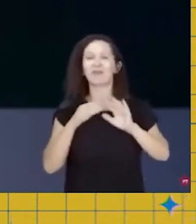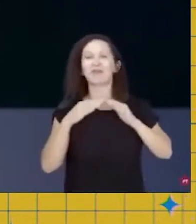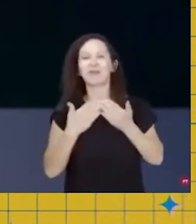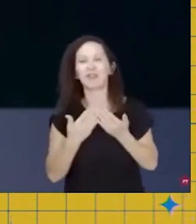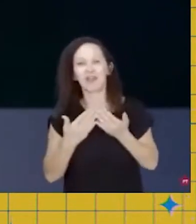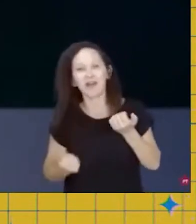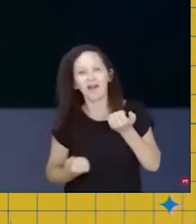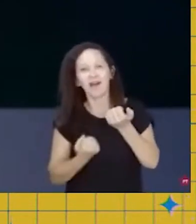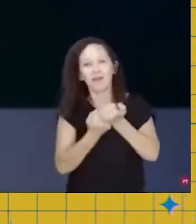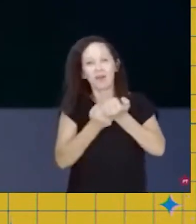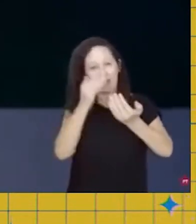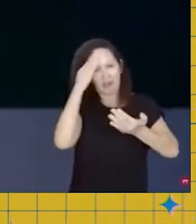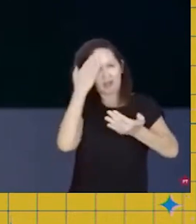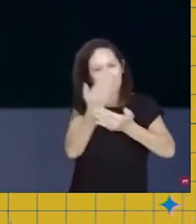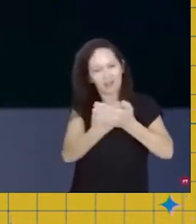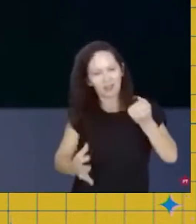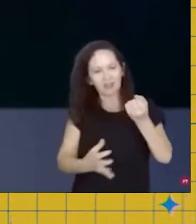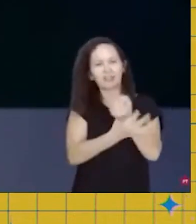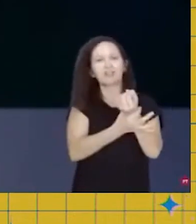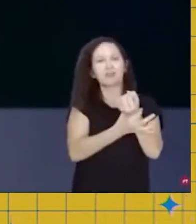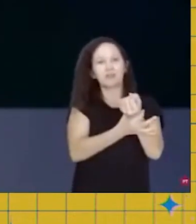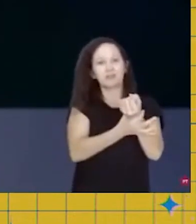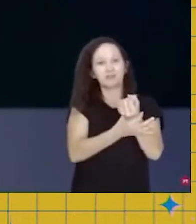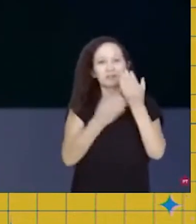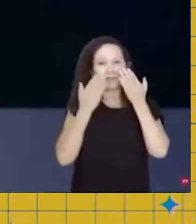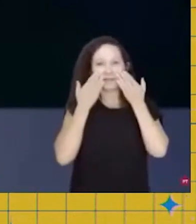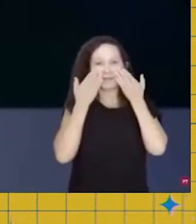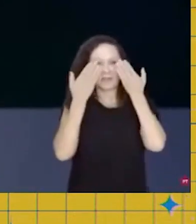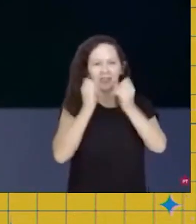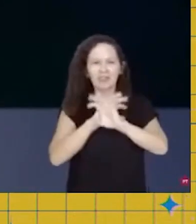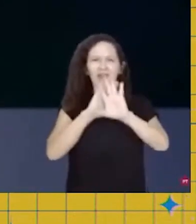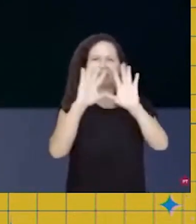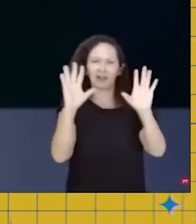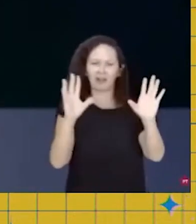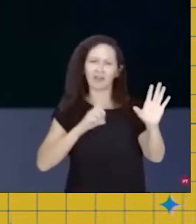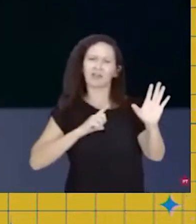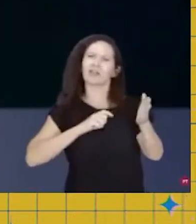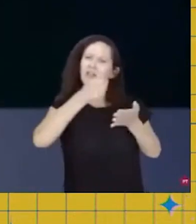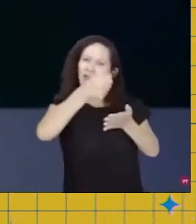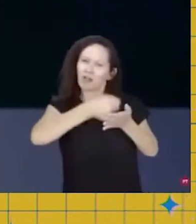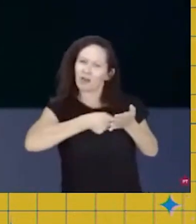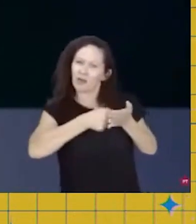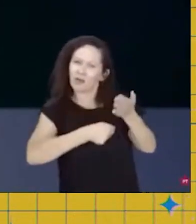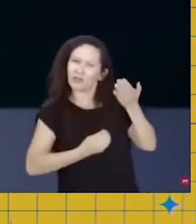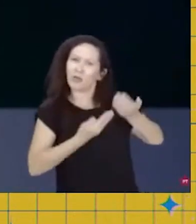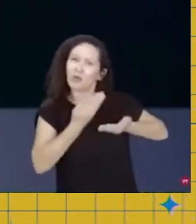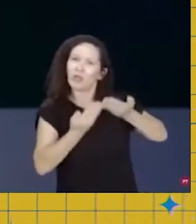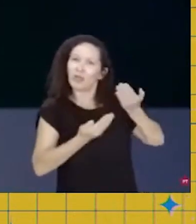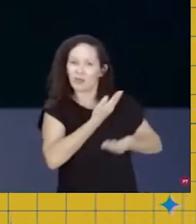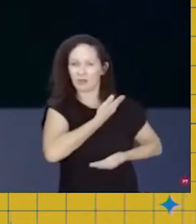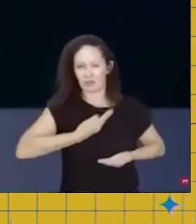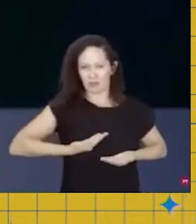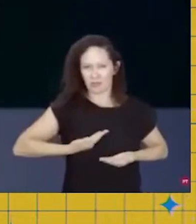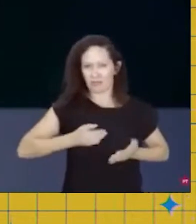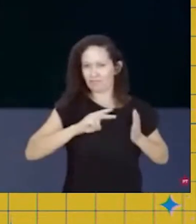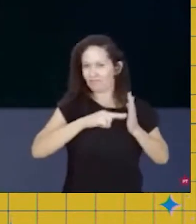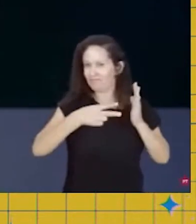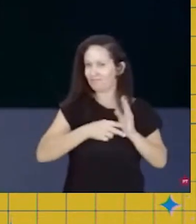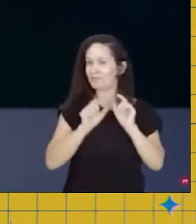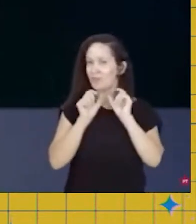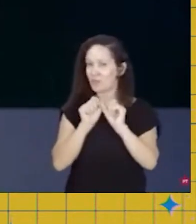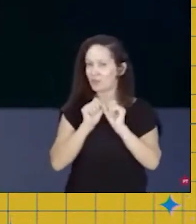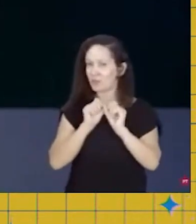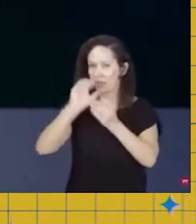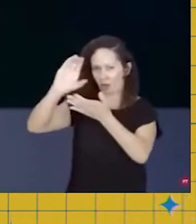sustentável e de demonstrar a sustentabilidade das Finanças Públicas O que que significa isso o financiamento